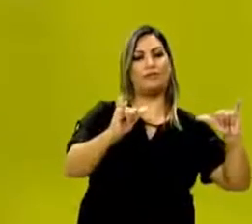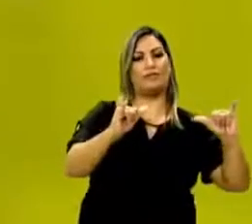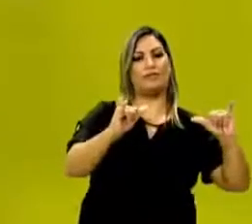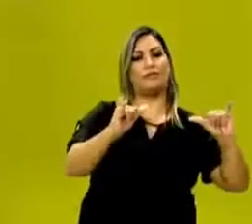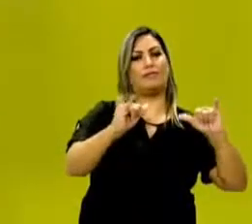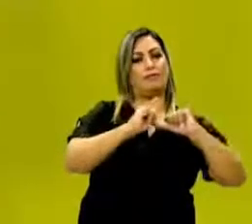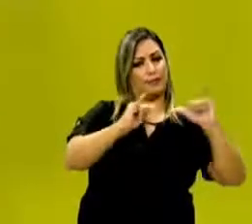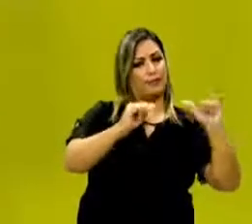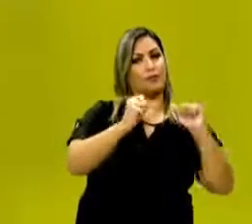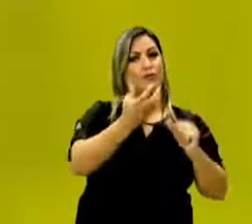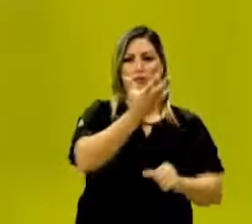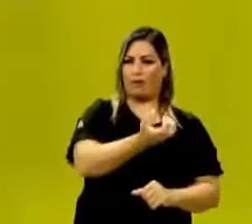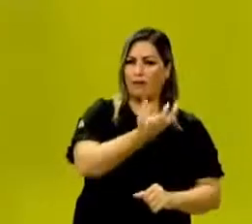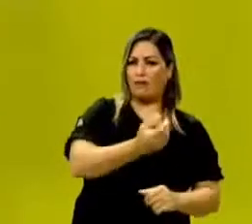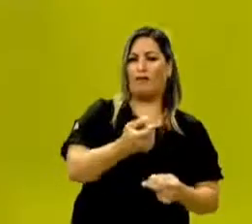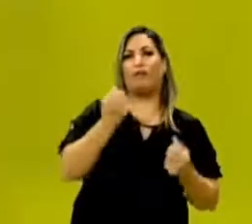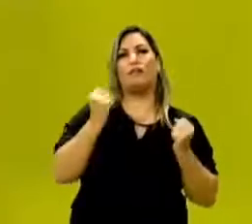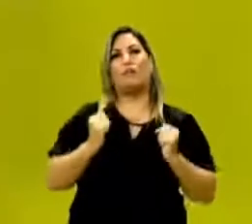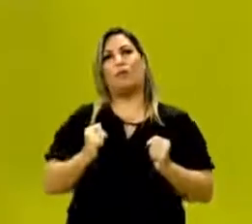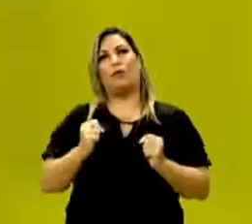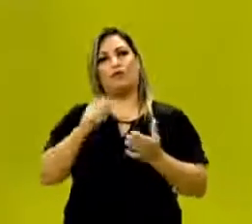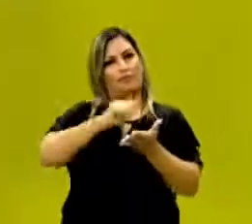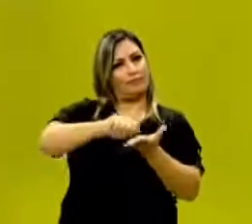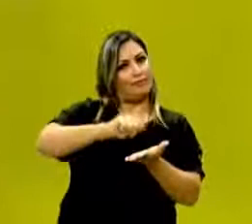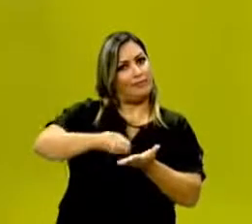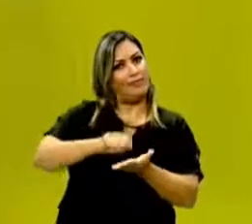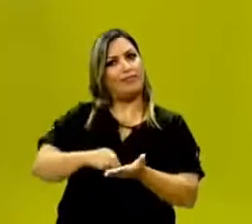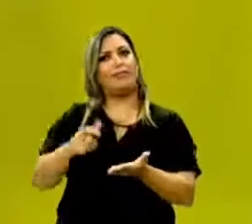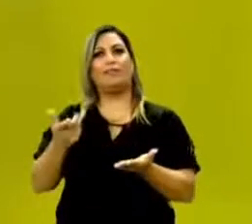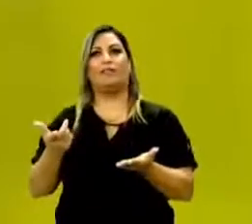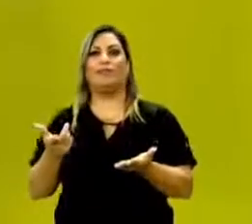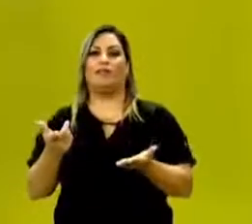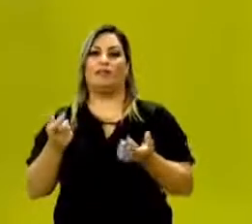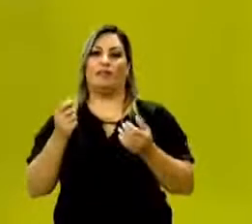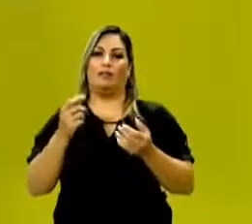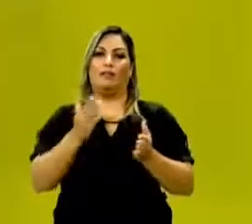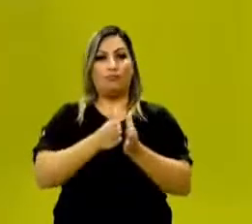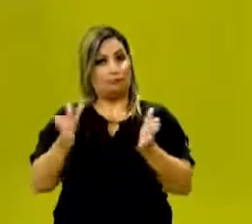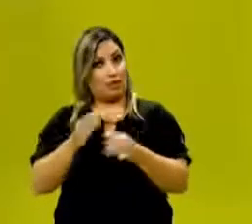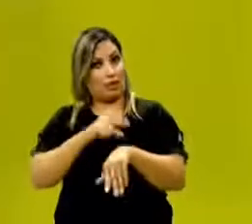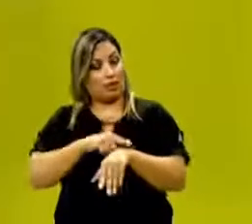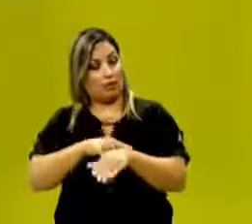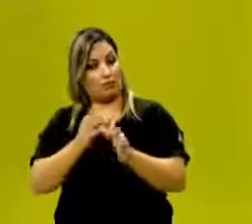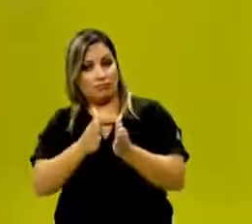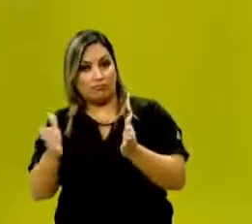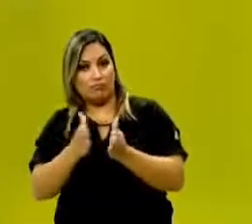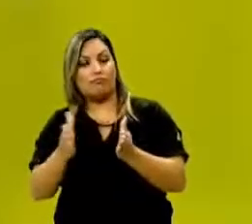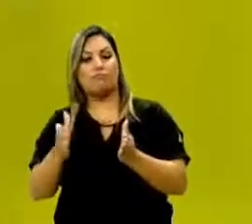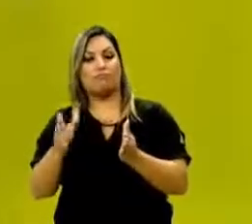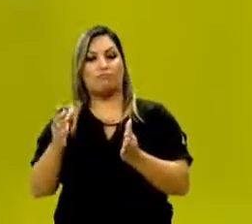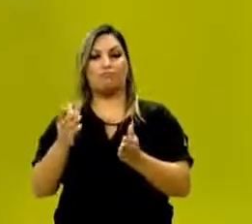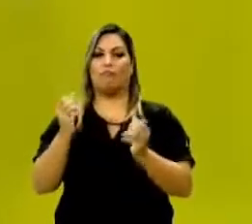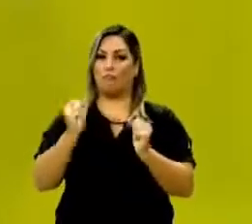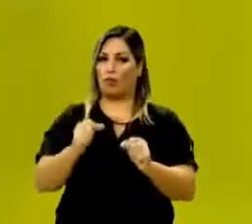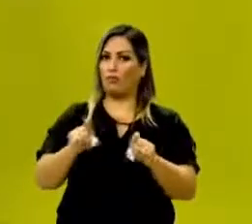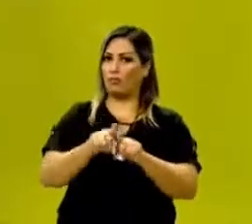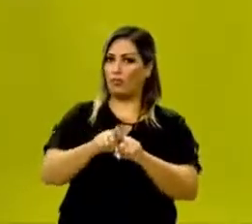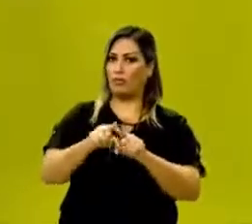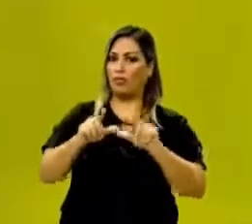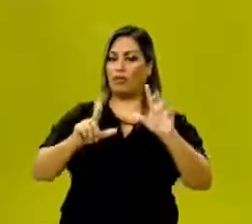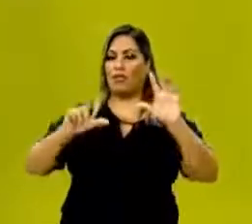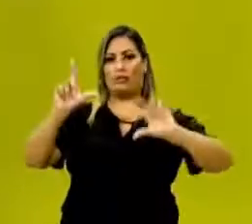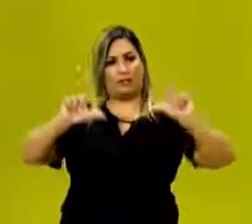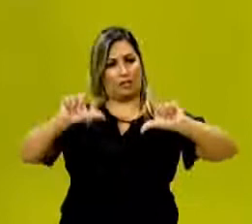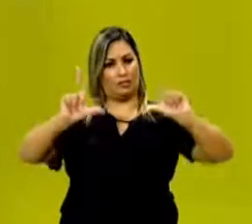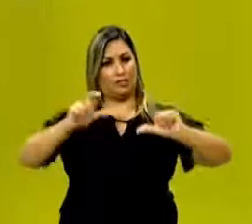pode ser gravada, ela pode ser escrita em uma determinada época e pode ser veiculada no jornal